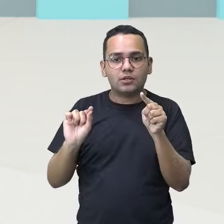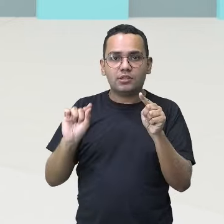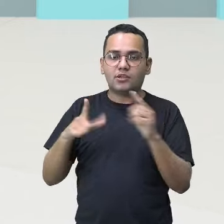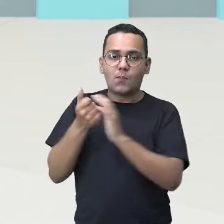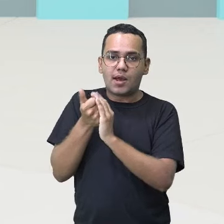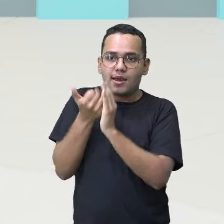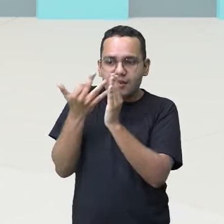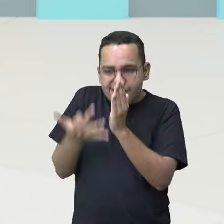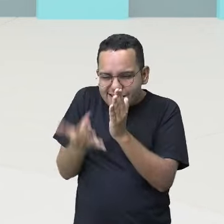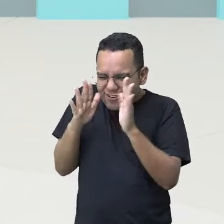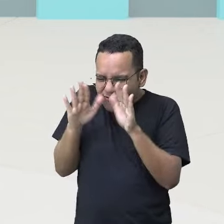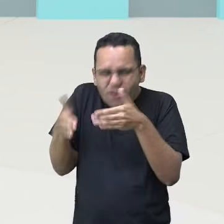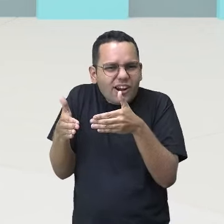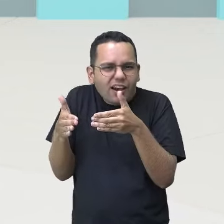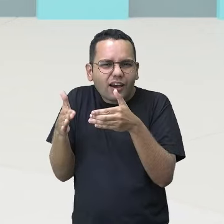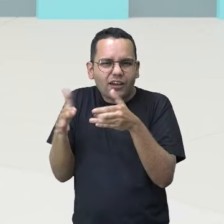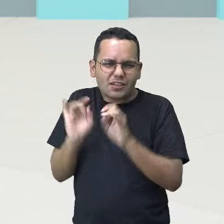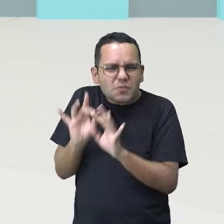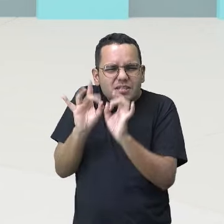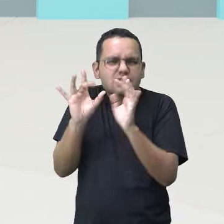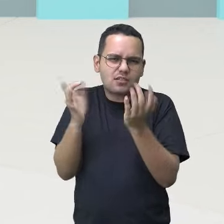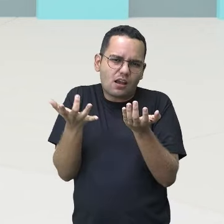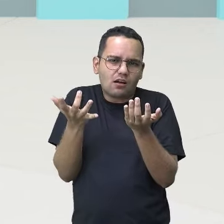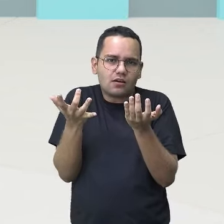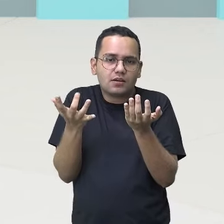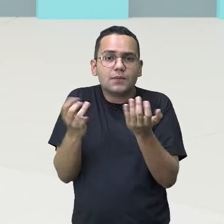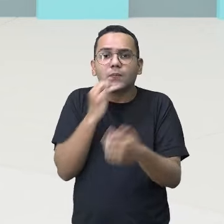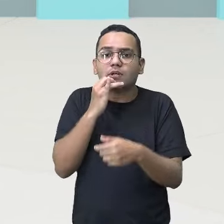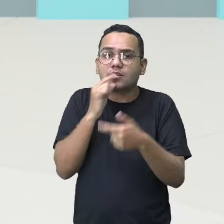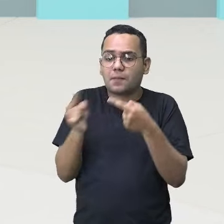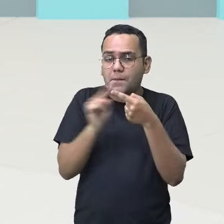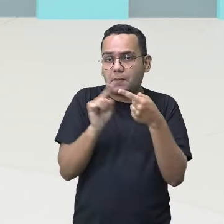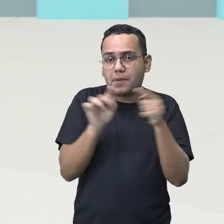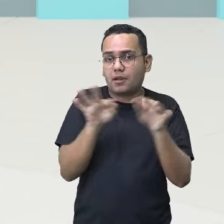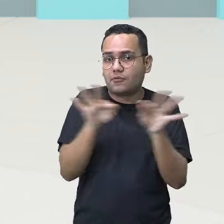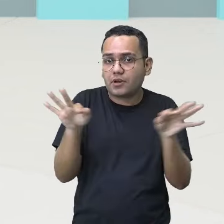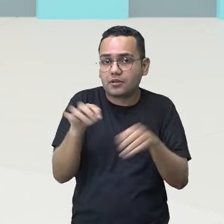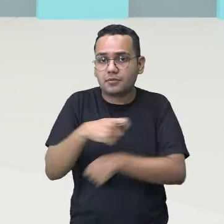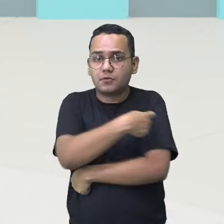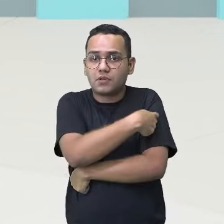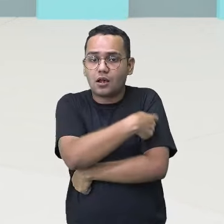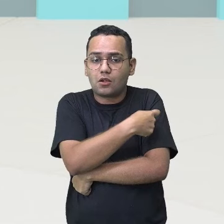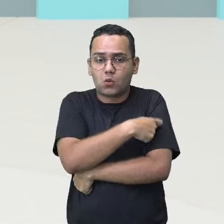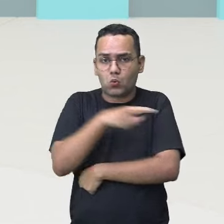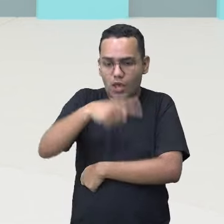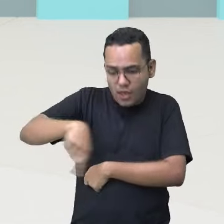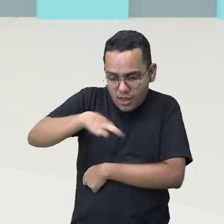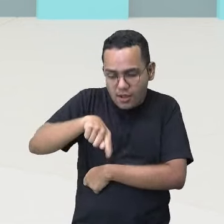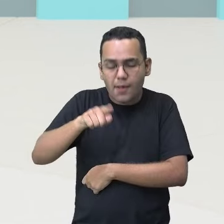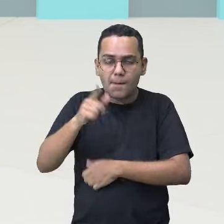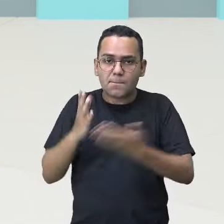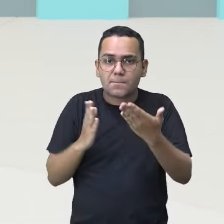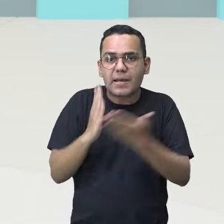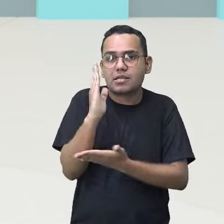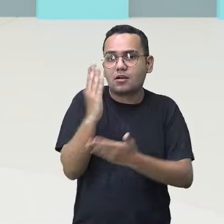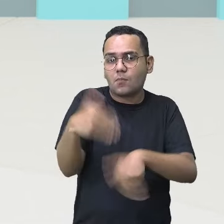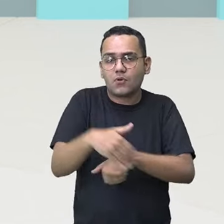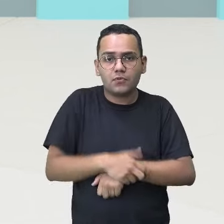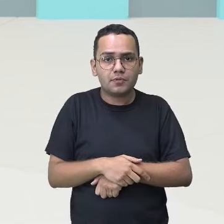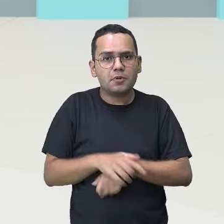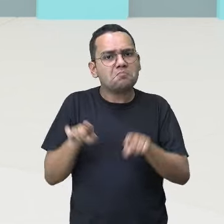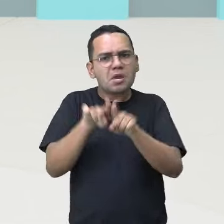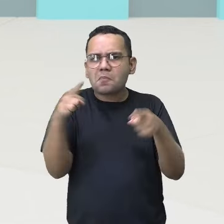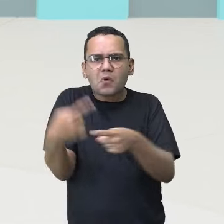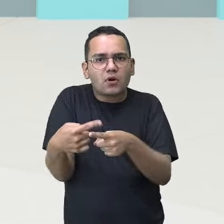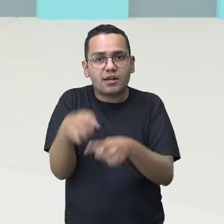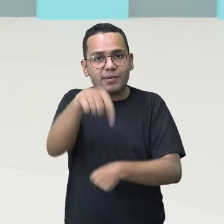característica é o caso aí de alunos os alunos vão passar mas por que que todos eles vão passar porque eles estudam então como eu já havia